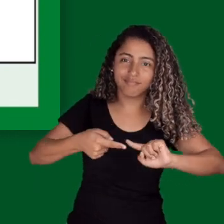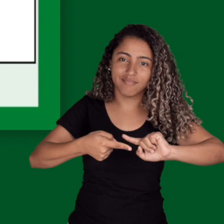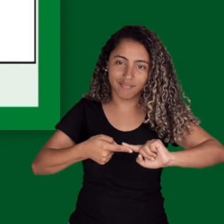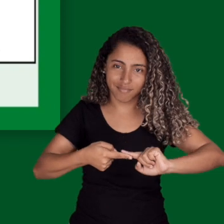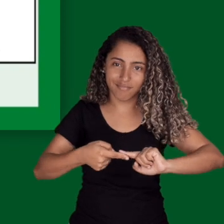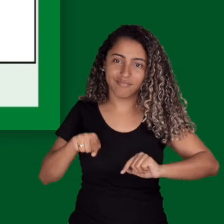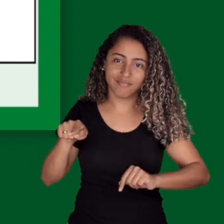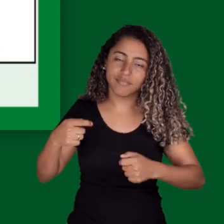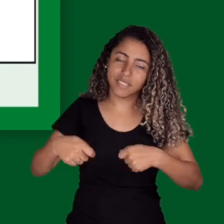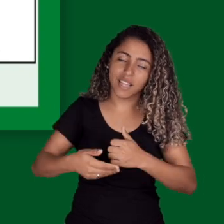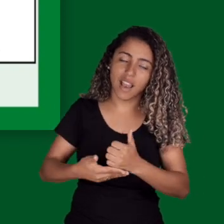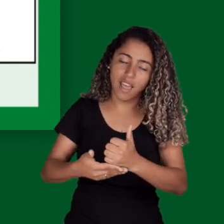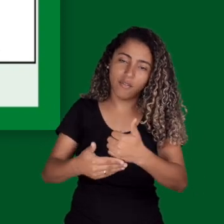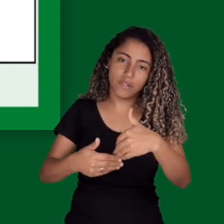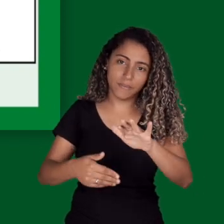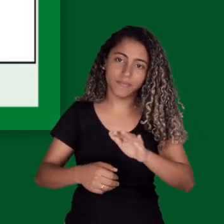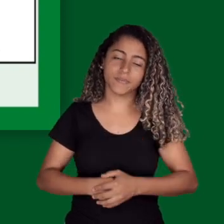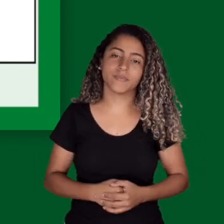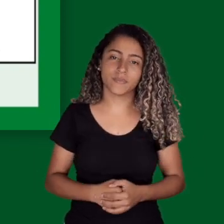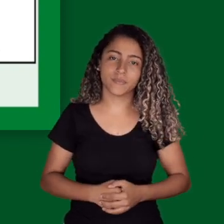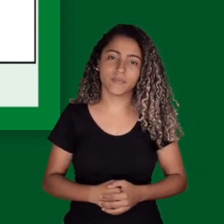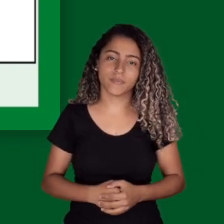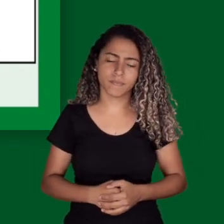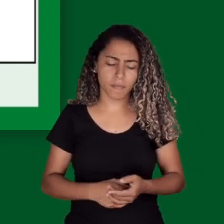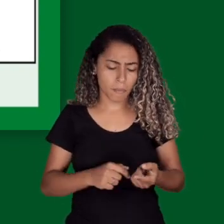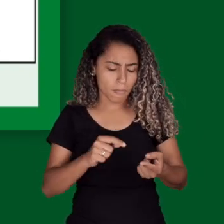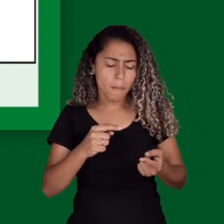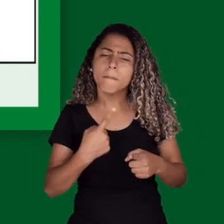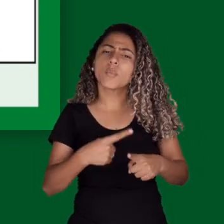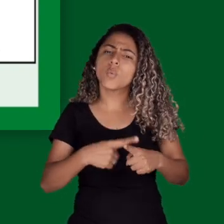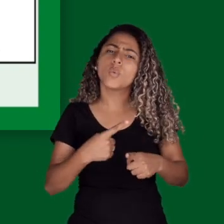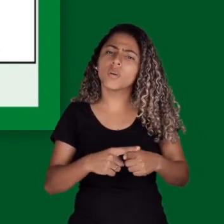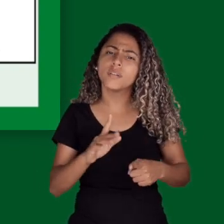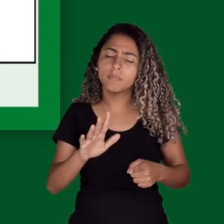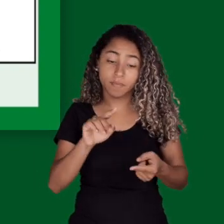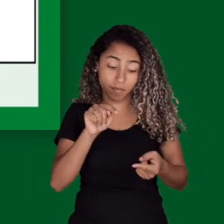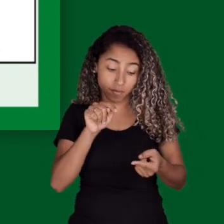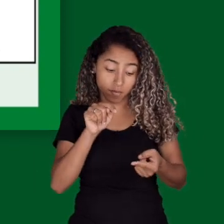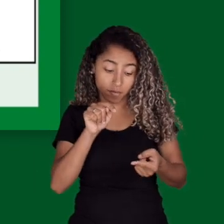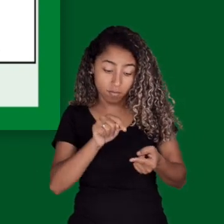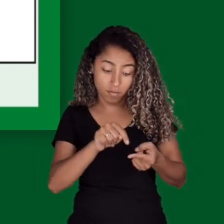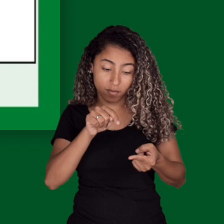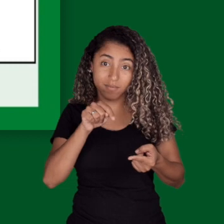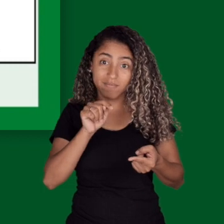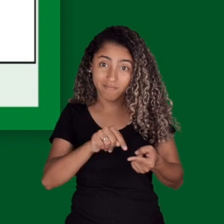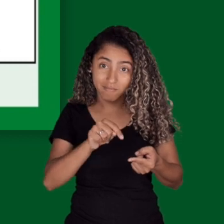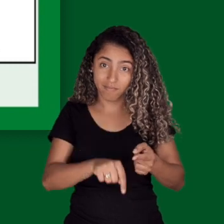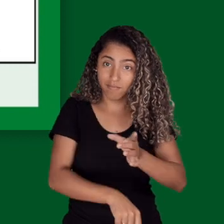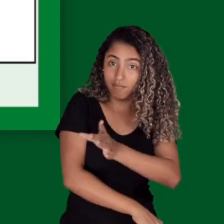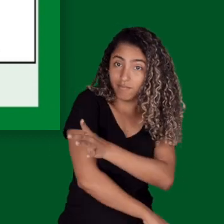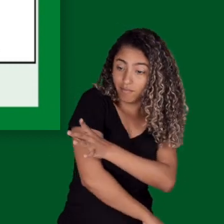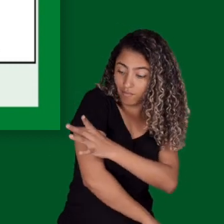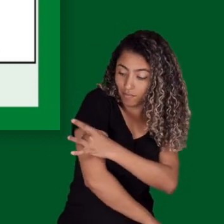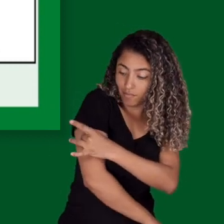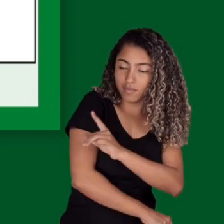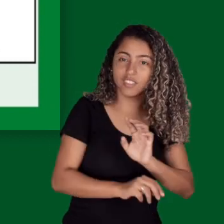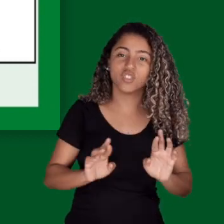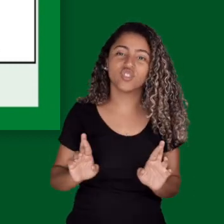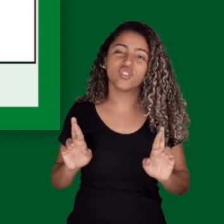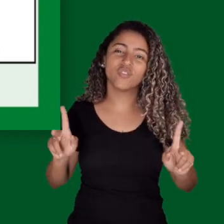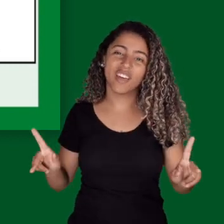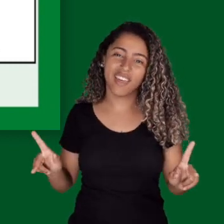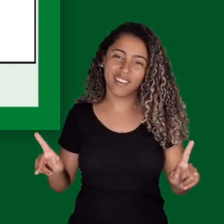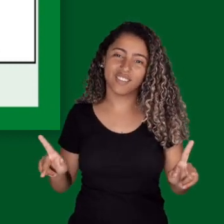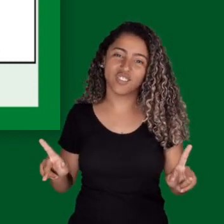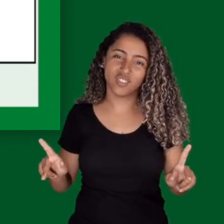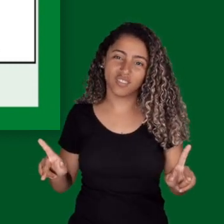o sangue. Então, a glicose que a gente mede na ponta do dedo, ela é um pouco diferente da glicose que o sensor